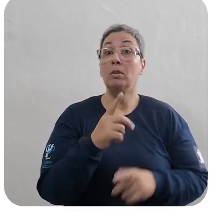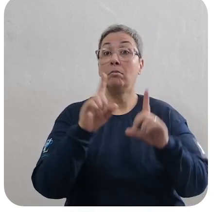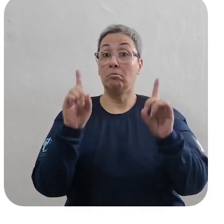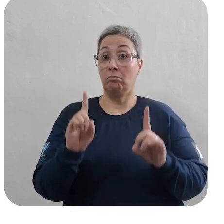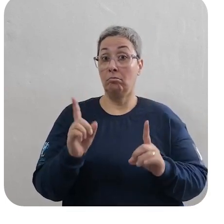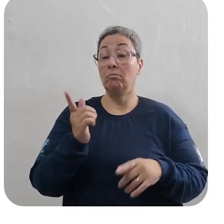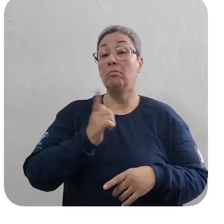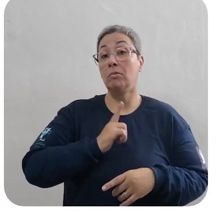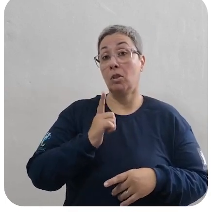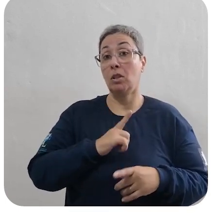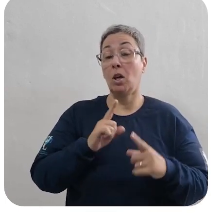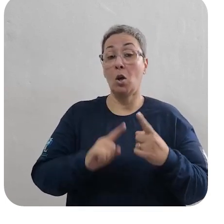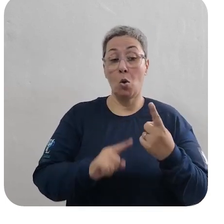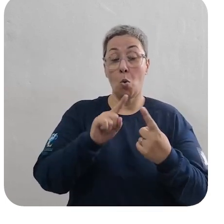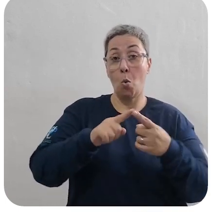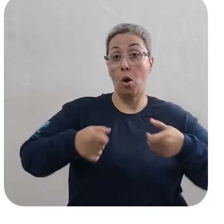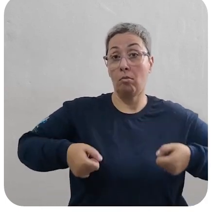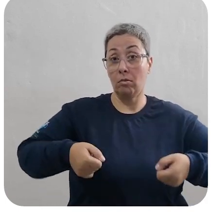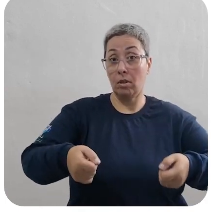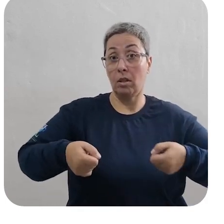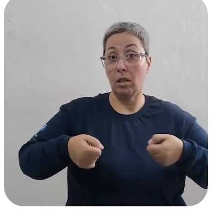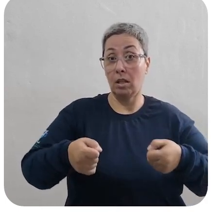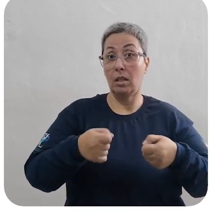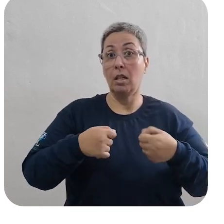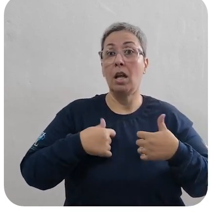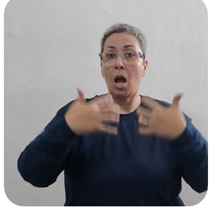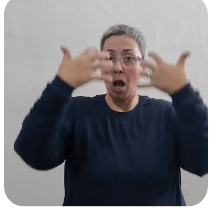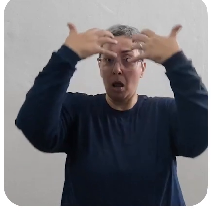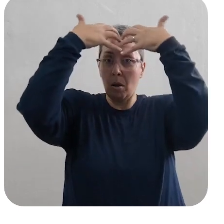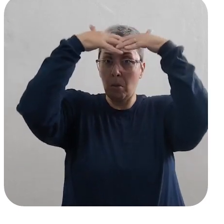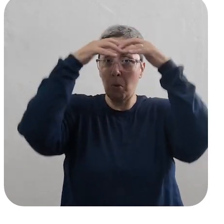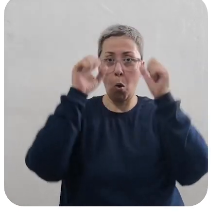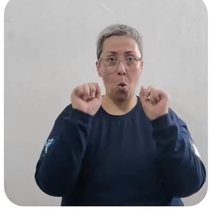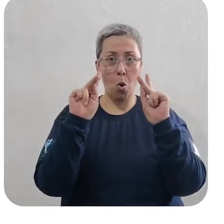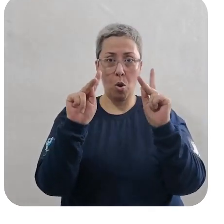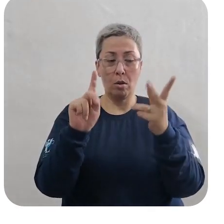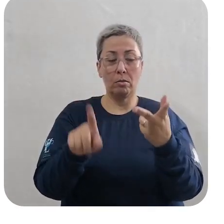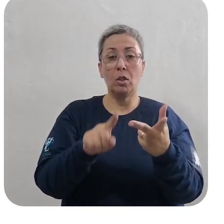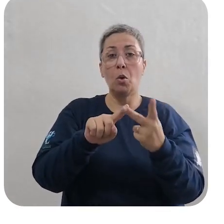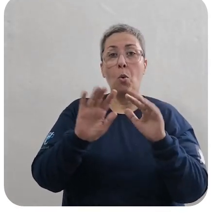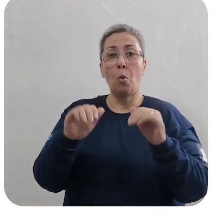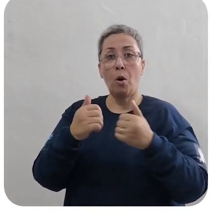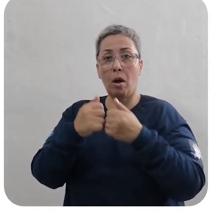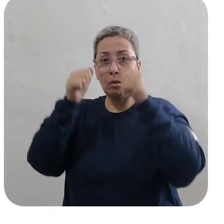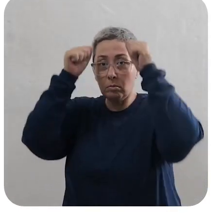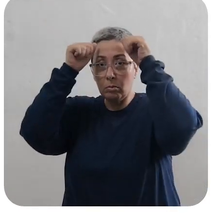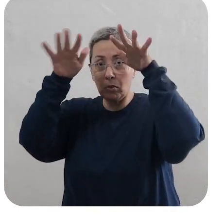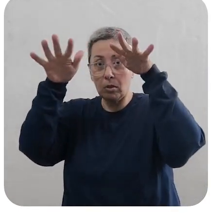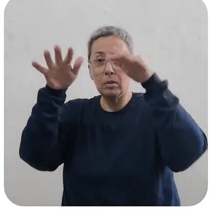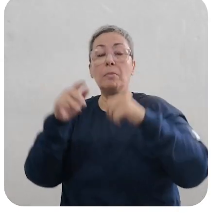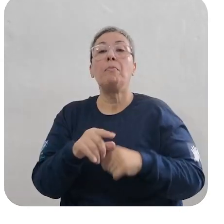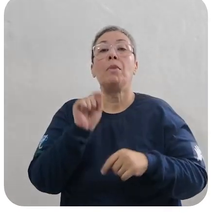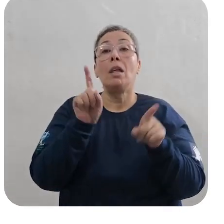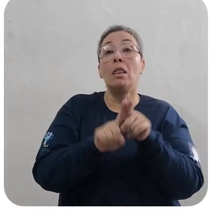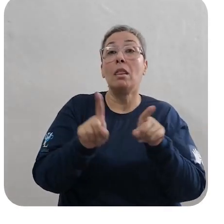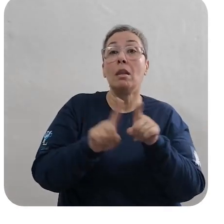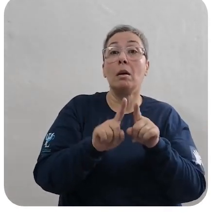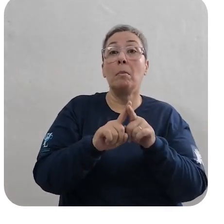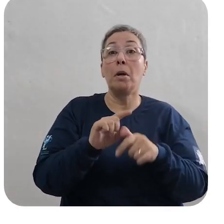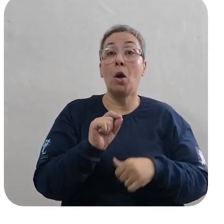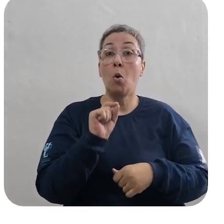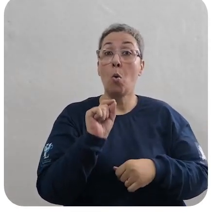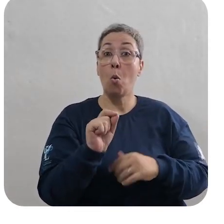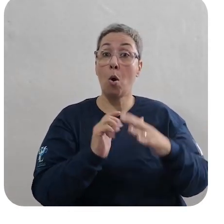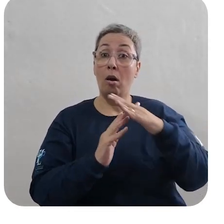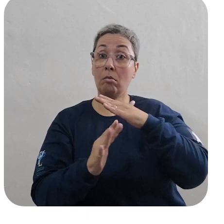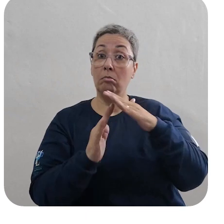com deficiência, sendo um cadeirante com cognitivo preservado e um autista. E também tem uma